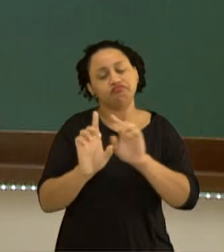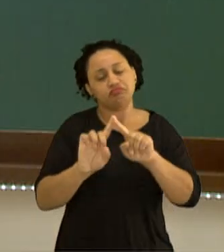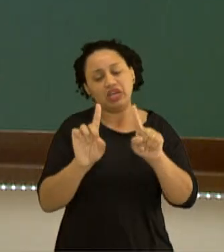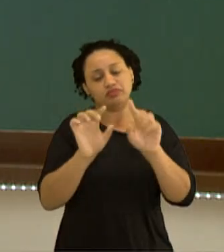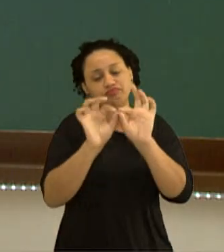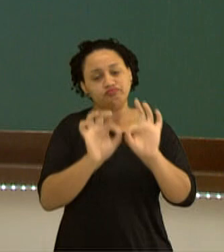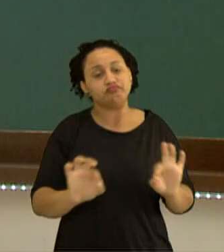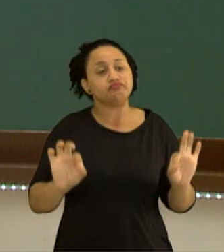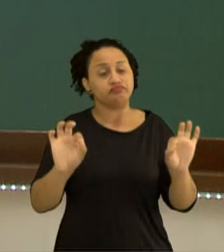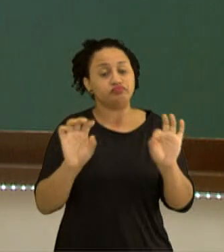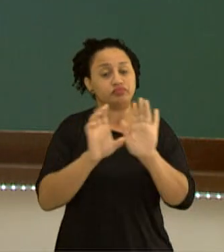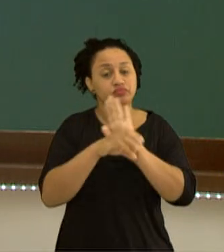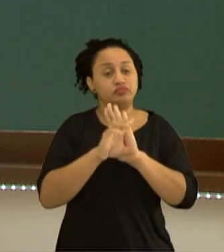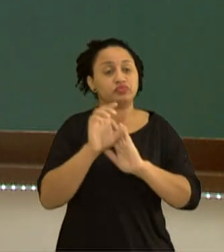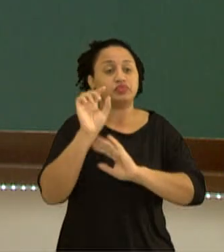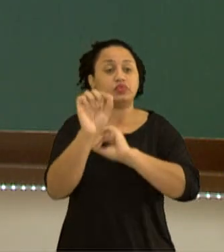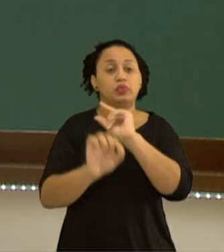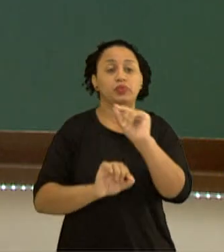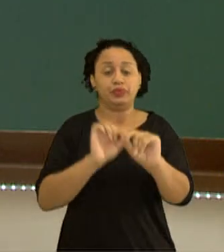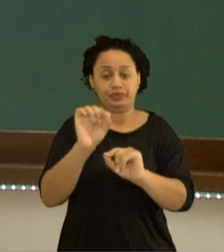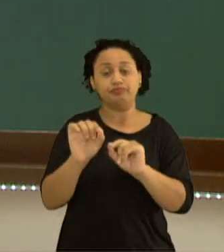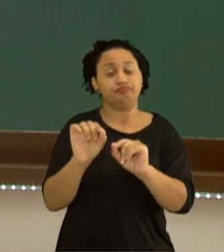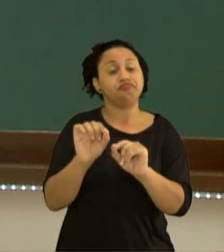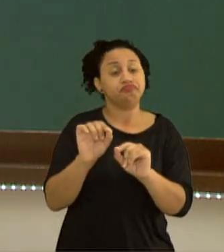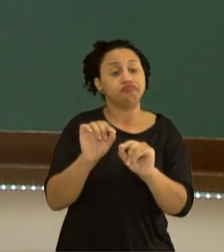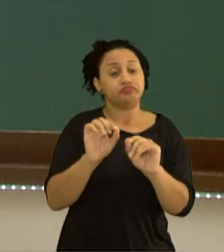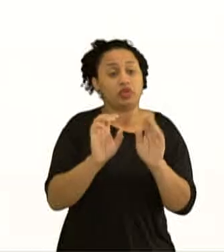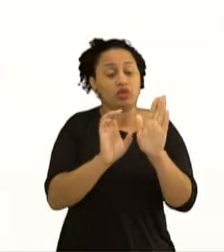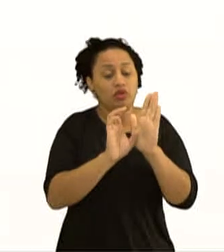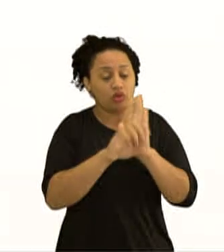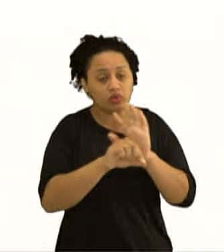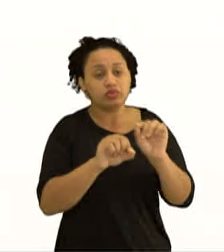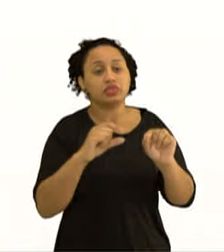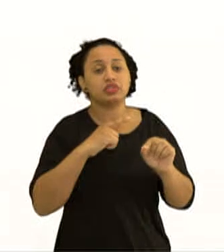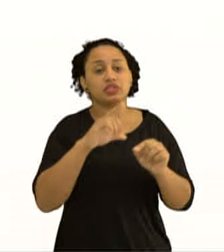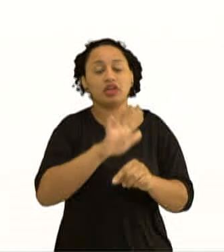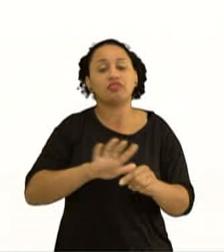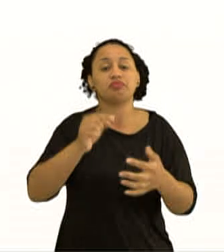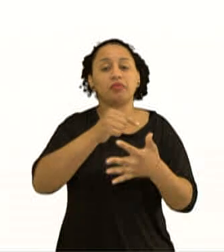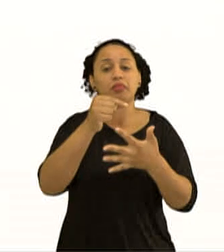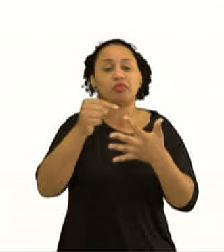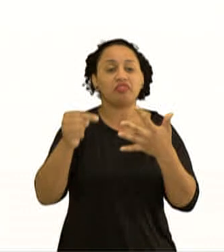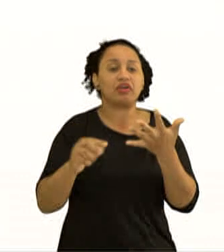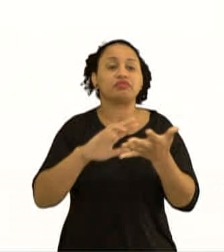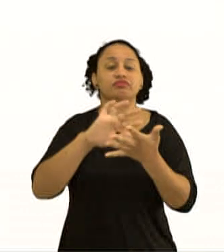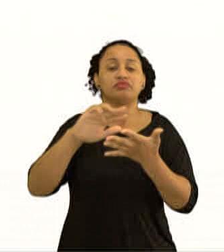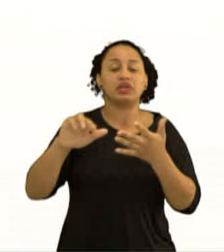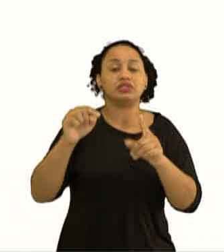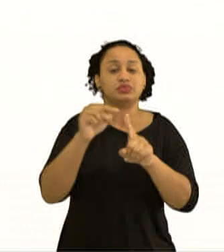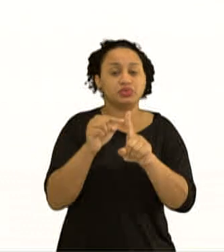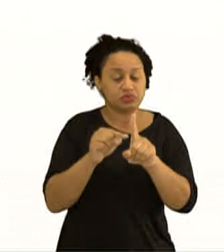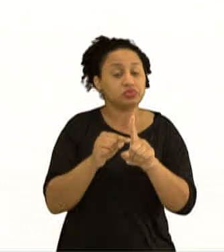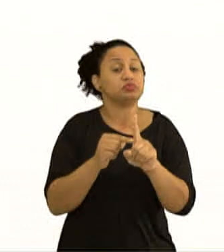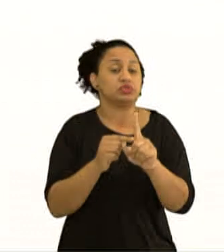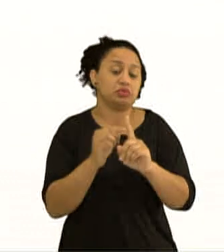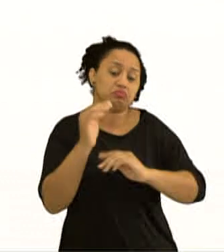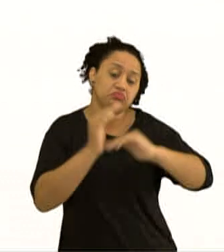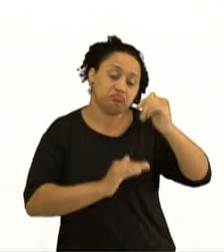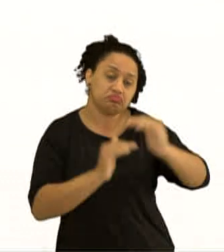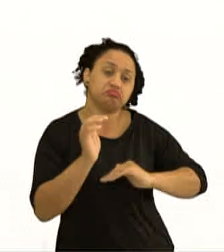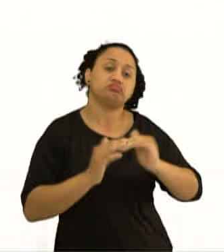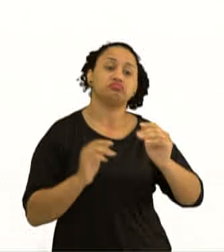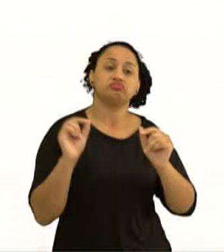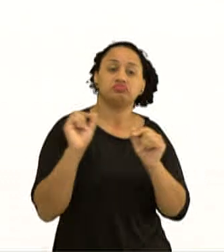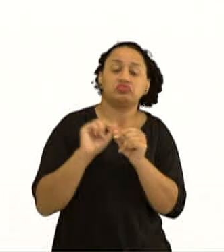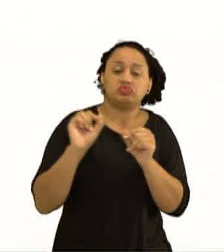muito simplificada, a ginástica é um conceito que ele engloba modalidades, né? Então são atividades